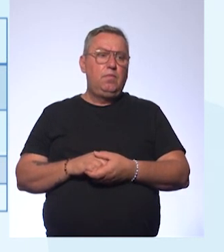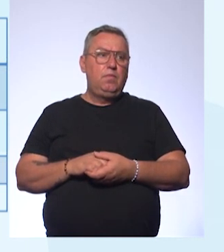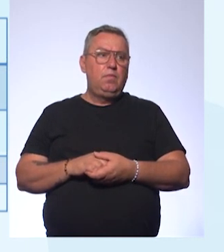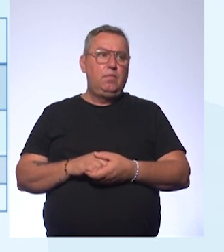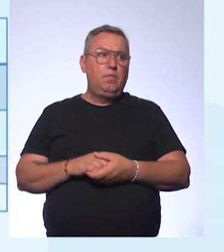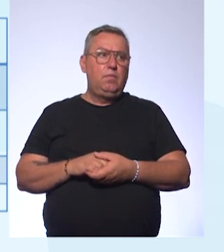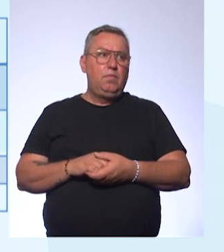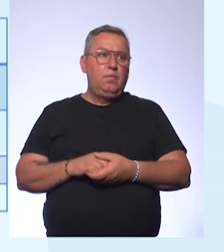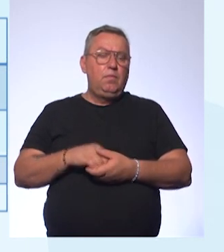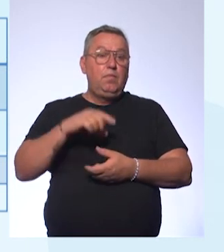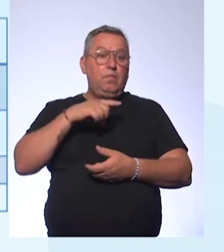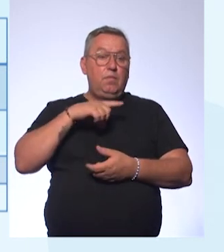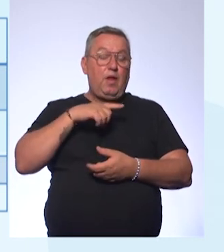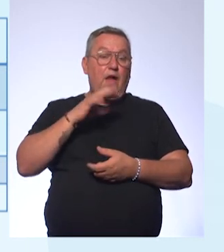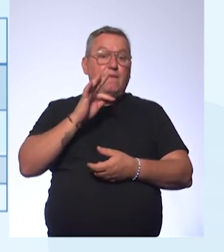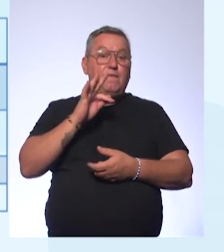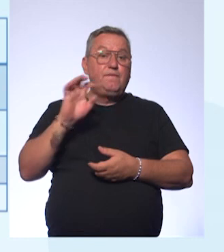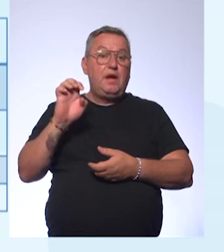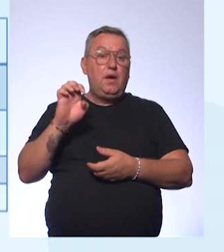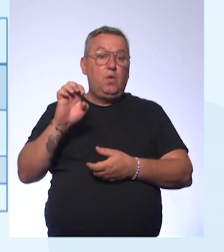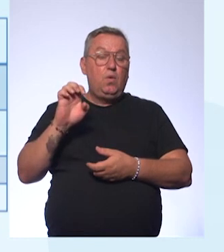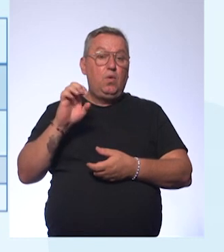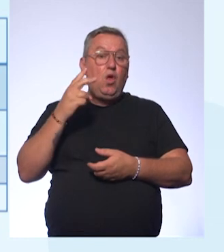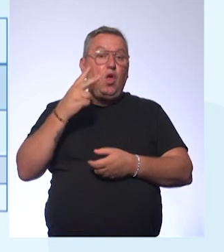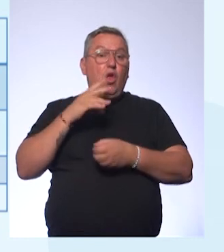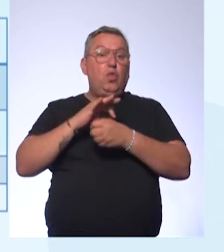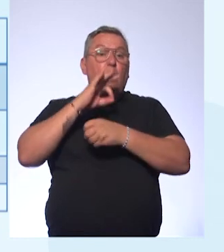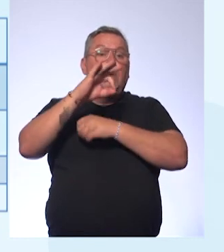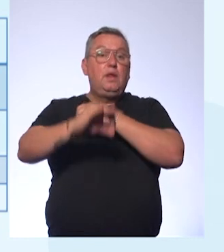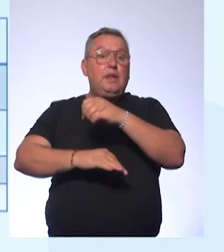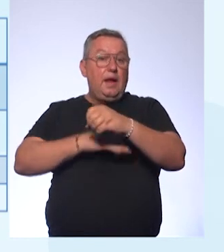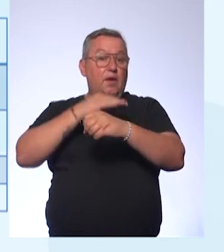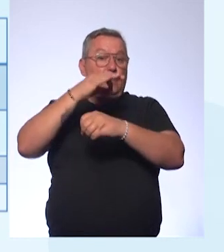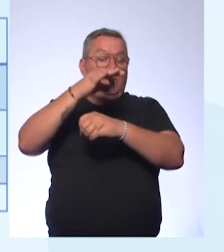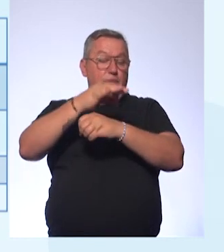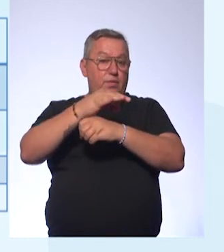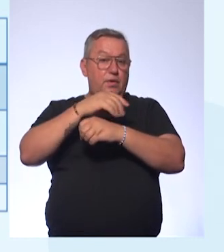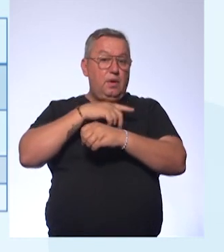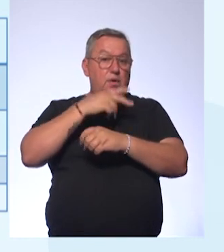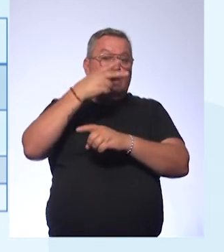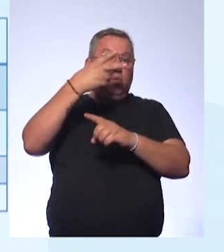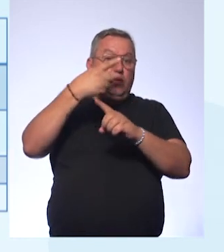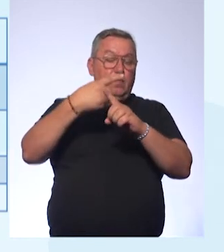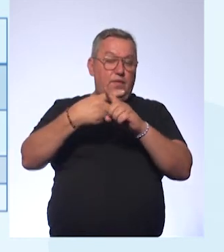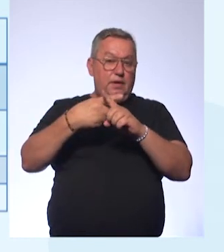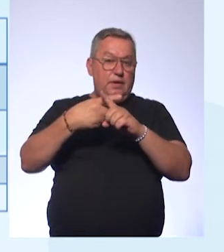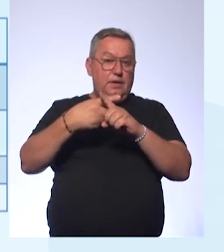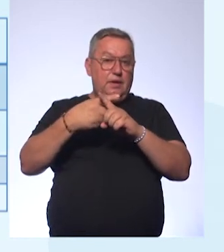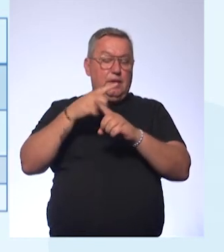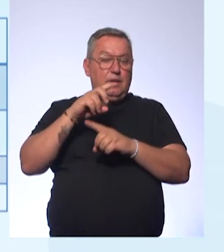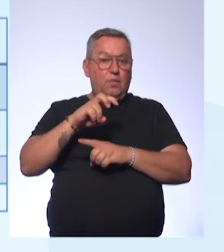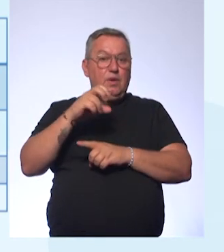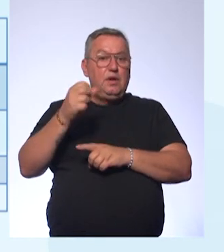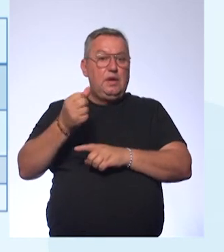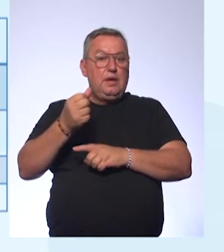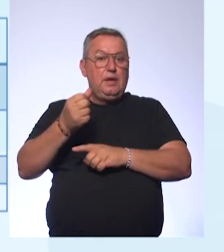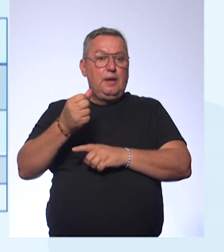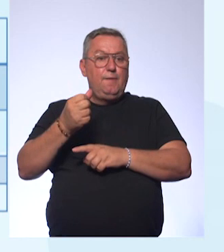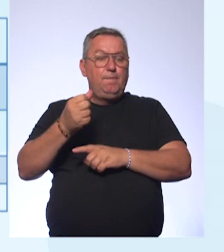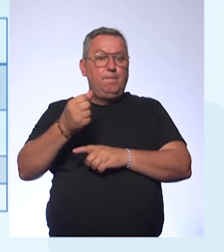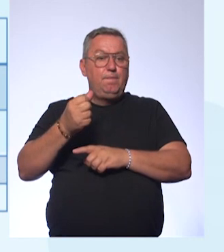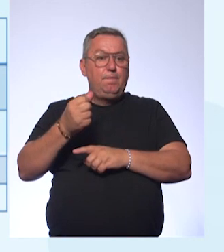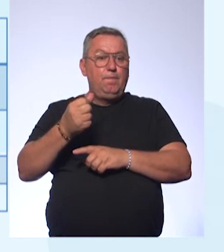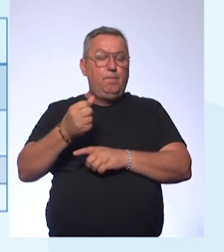Aqui, o ferro. São 2 átomos de ferro apenas. Temos 2 vezes a massa do ferro, que é 56, que é igual